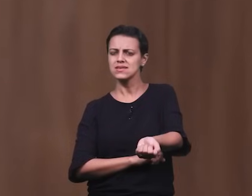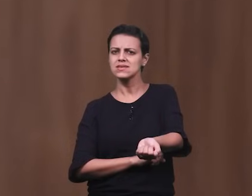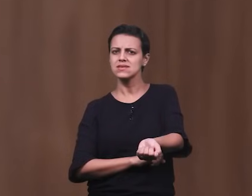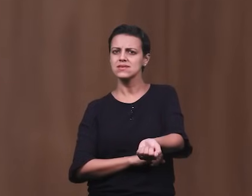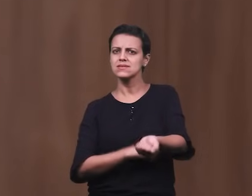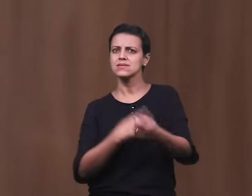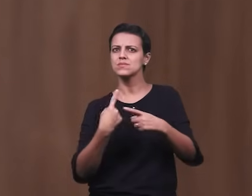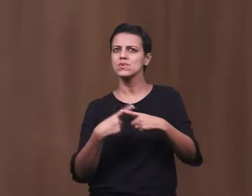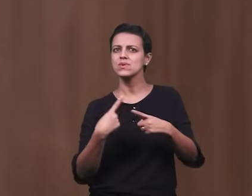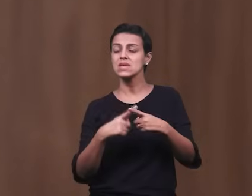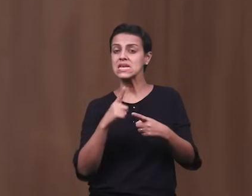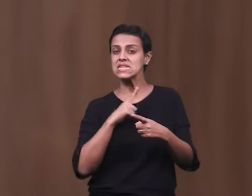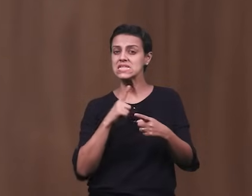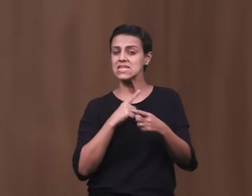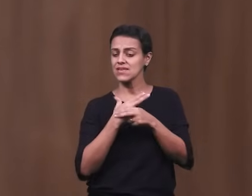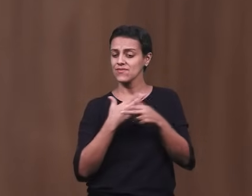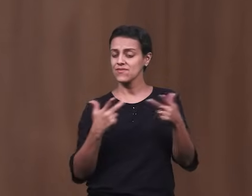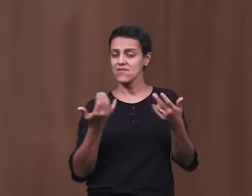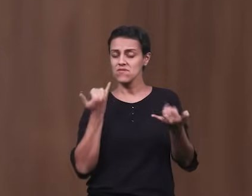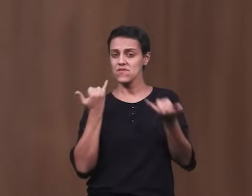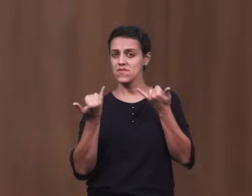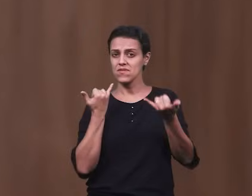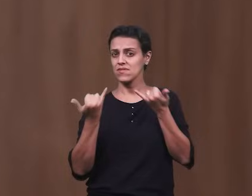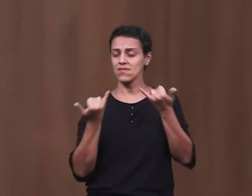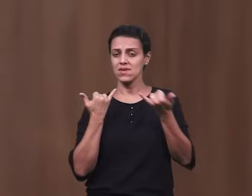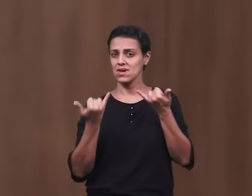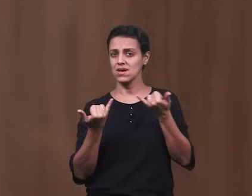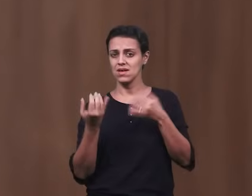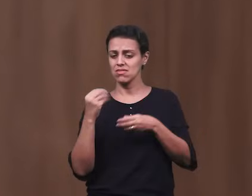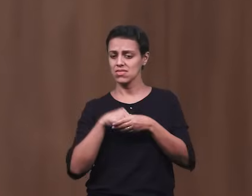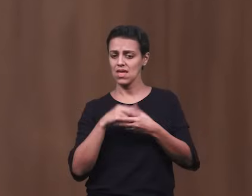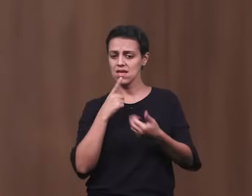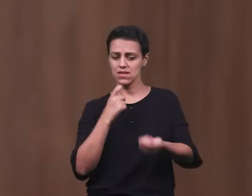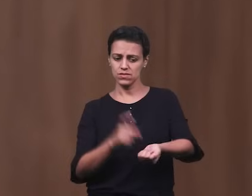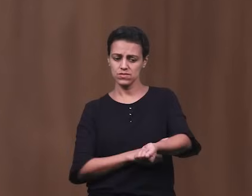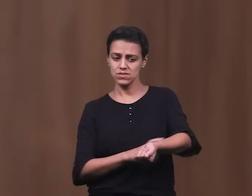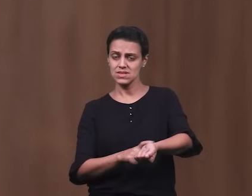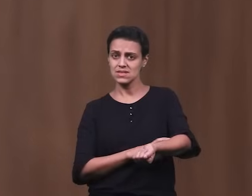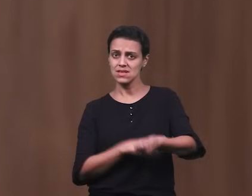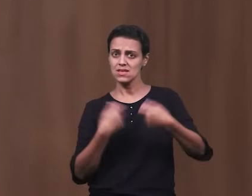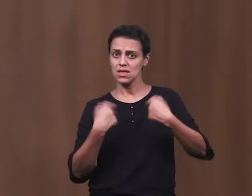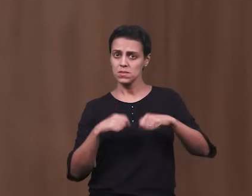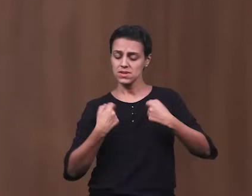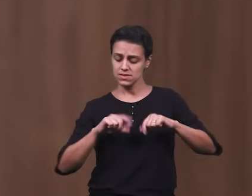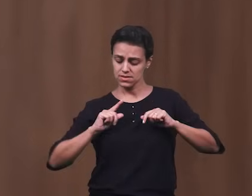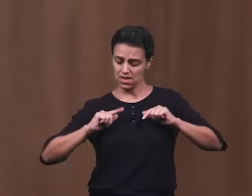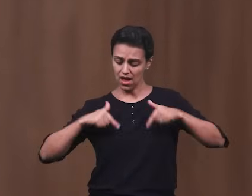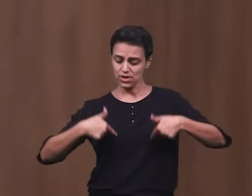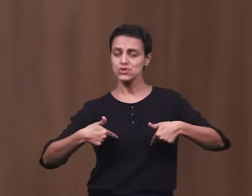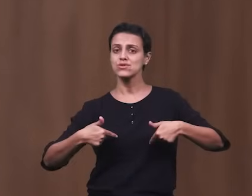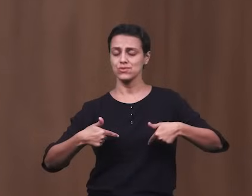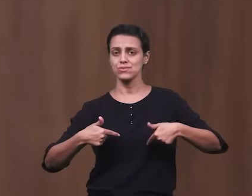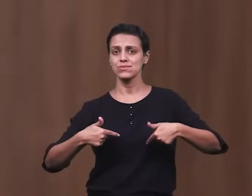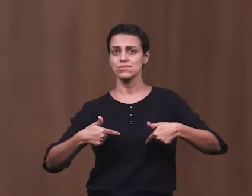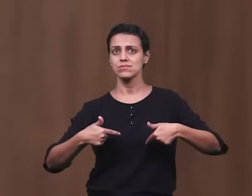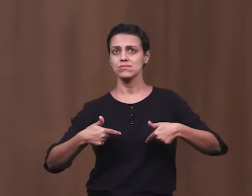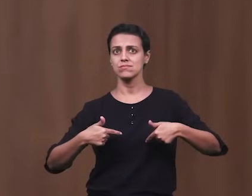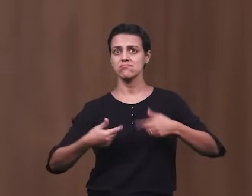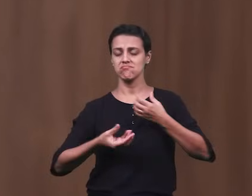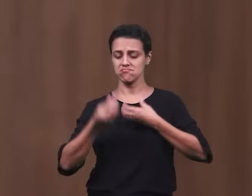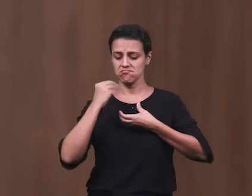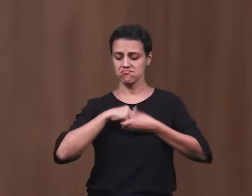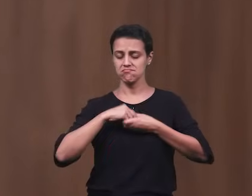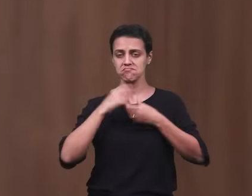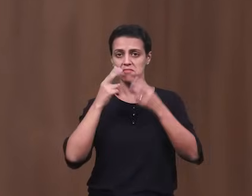há muitas informações, há substâncias que são liberadas para agir, né, especificamente